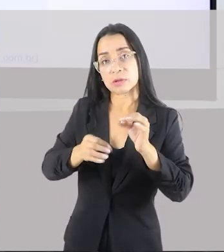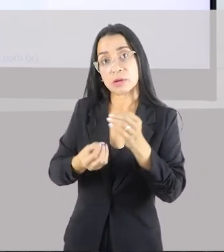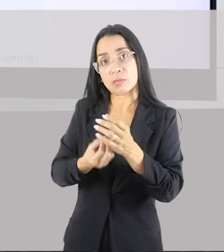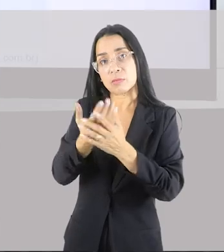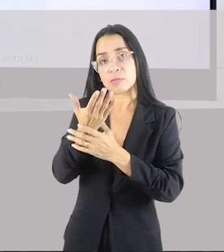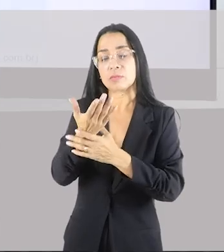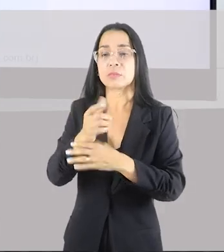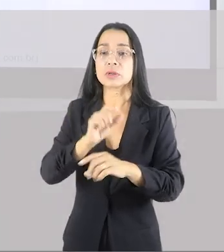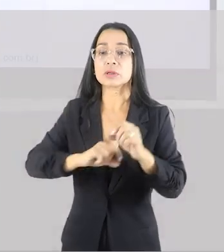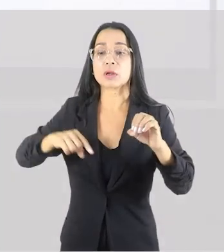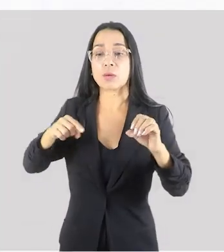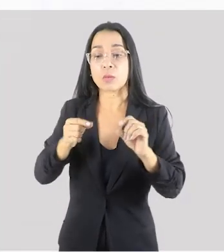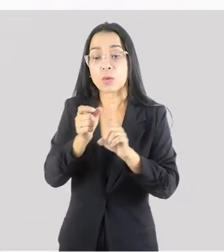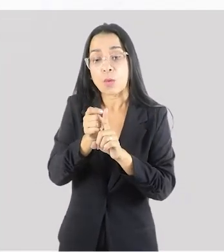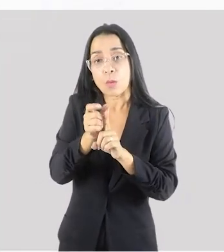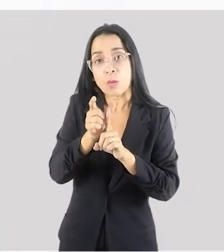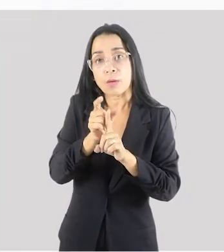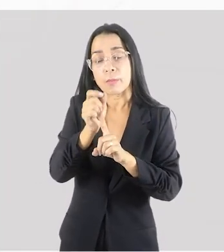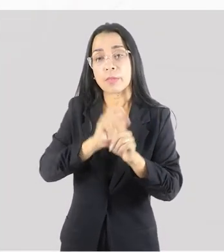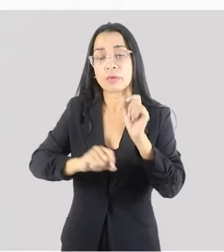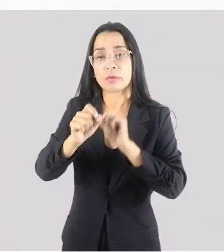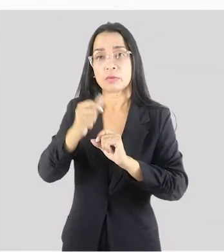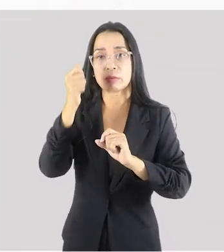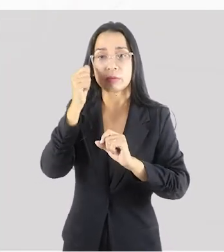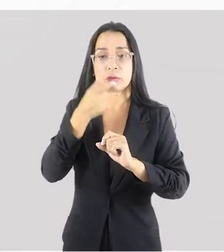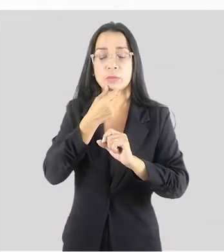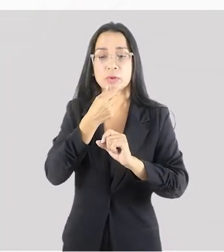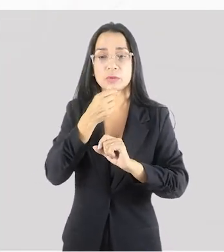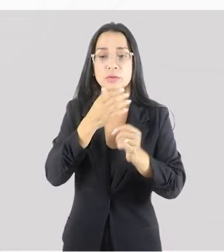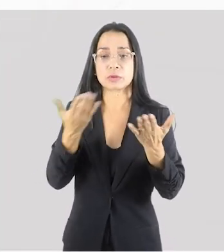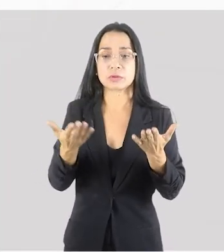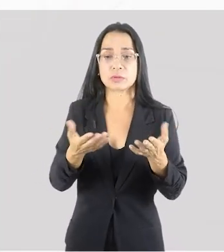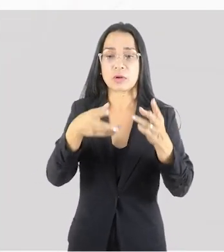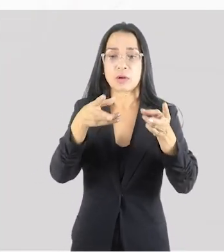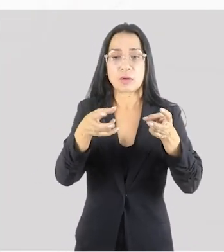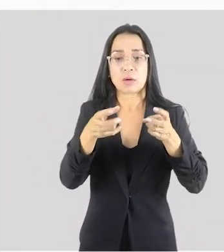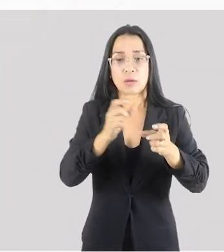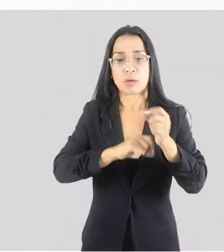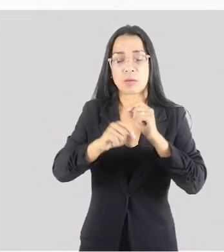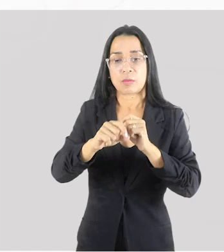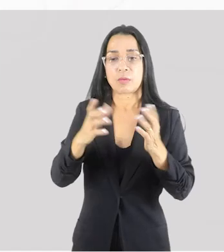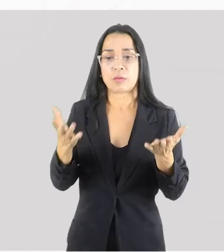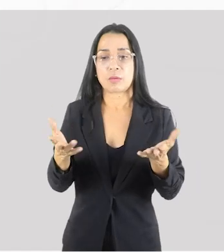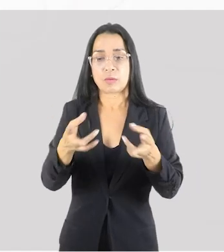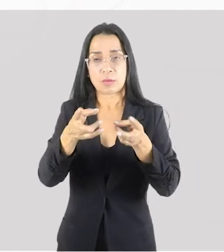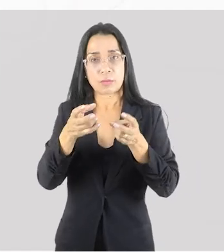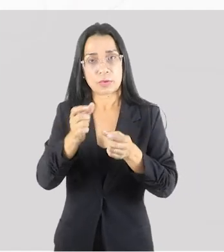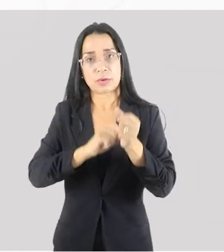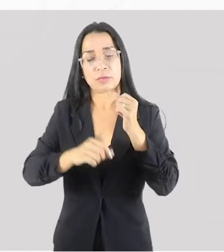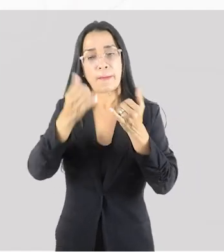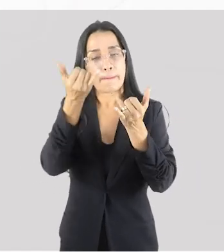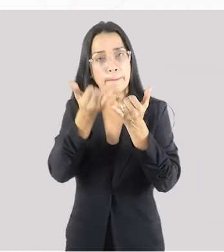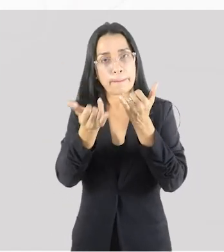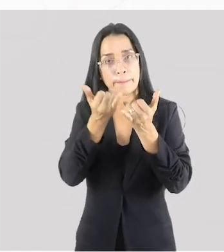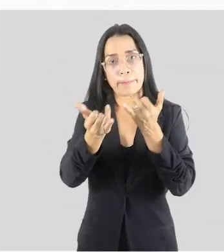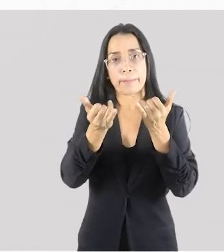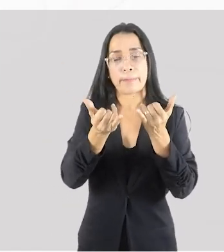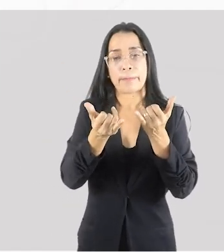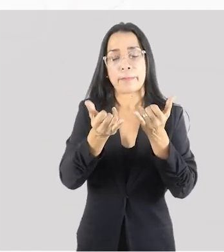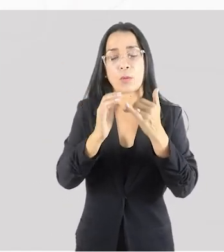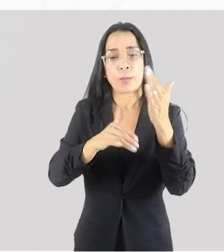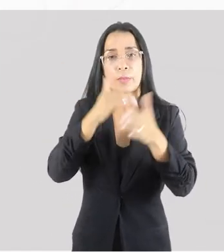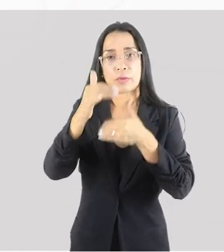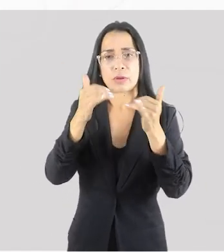tá? A gente vai, então, observar que, basicamente, a gente tem um processo muito parecido para a formação do